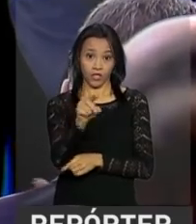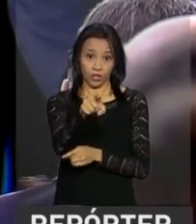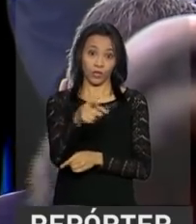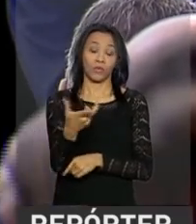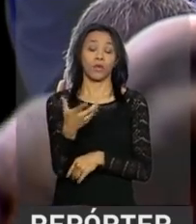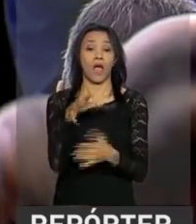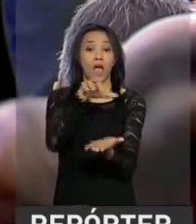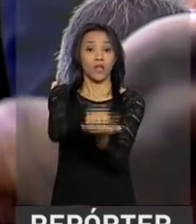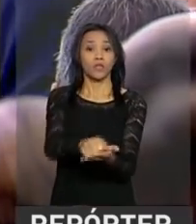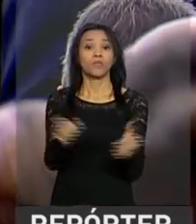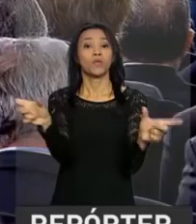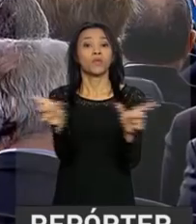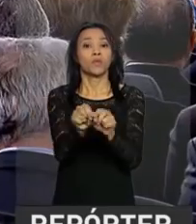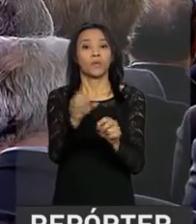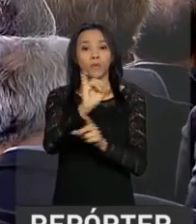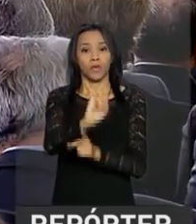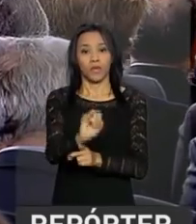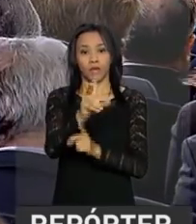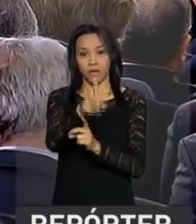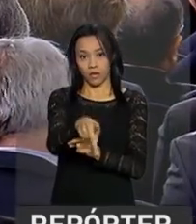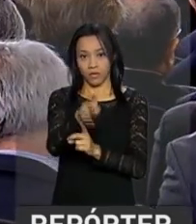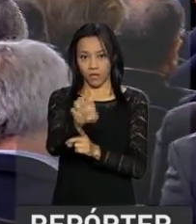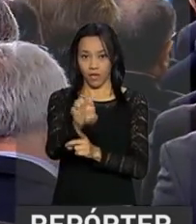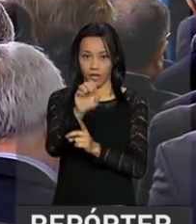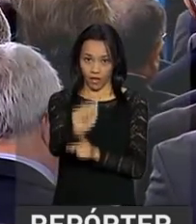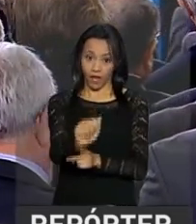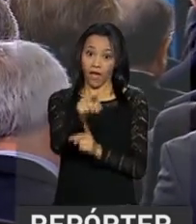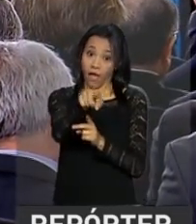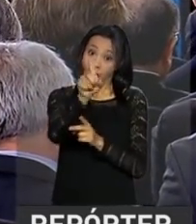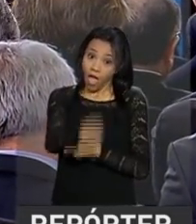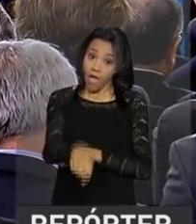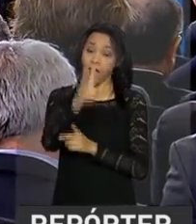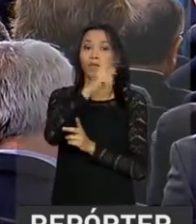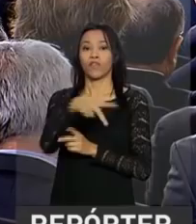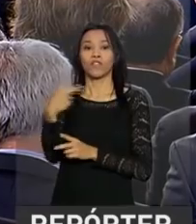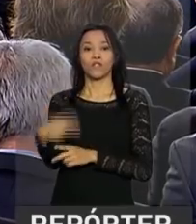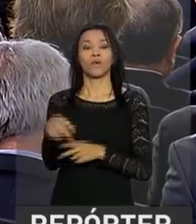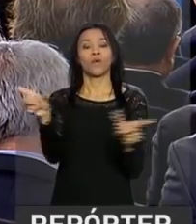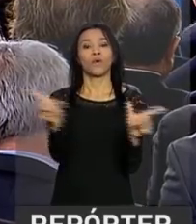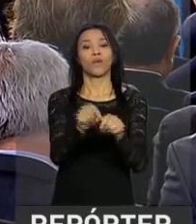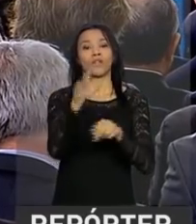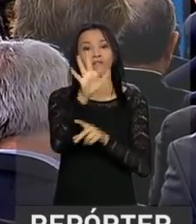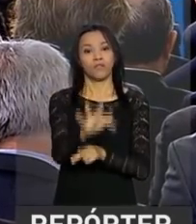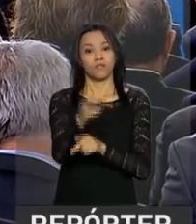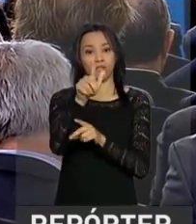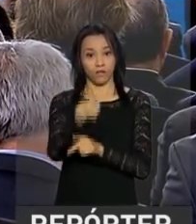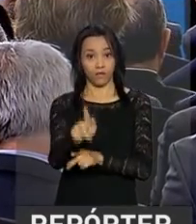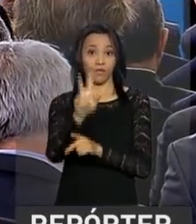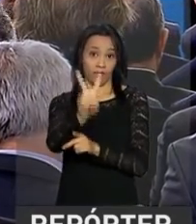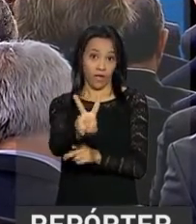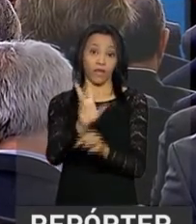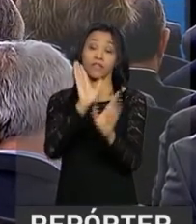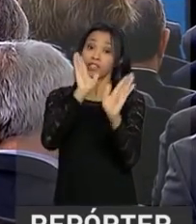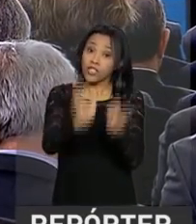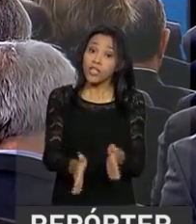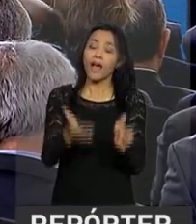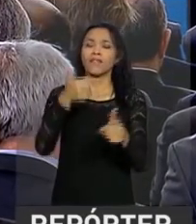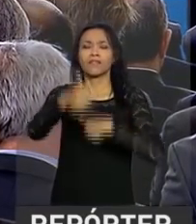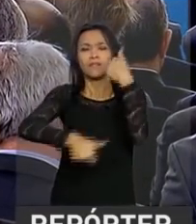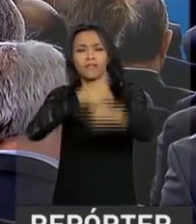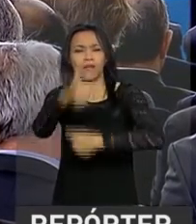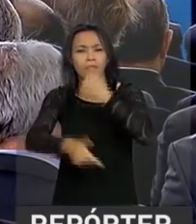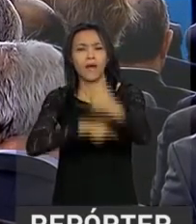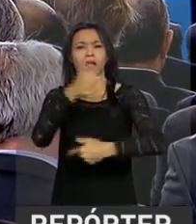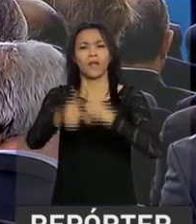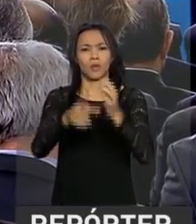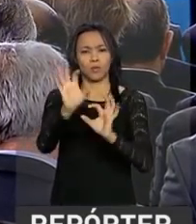Econômica Aplicada, o IPEA. Ele é professor da Fundação Getúlio Vargas e já foi secretário de Planejamento e Economia do Estado de